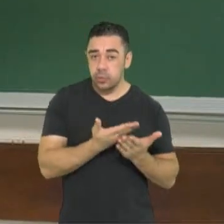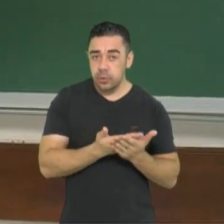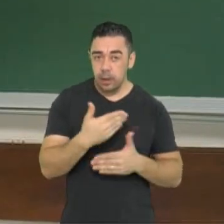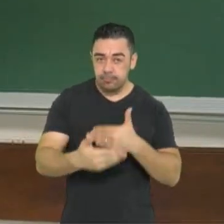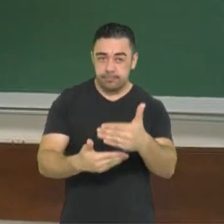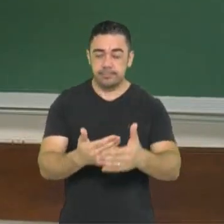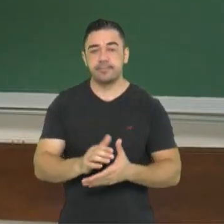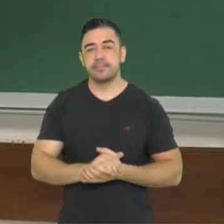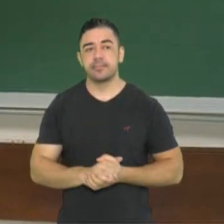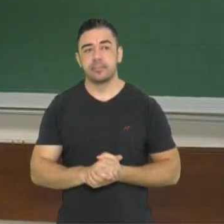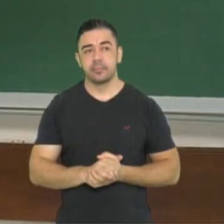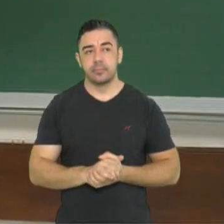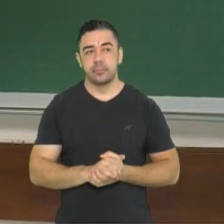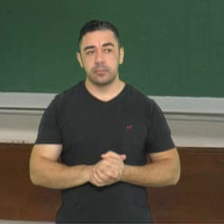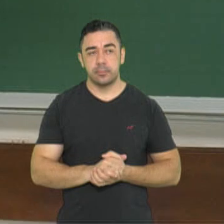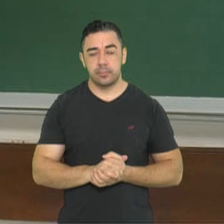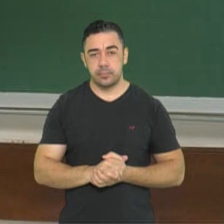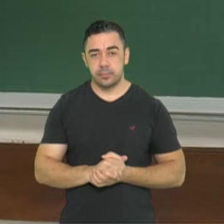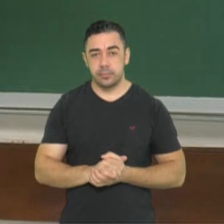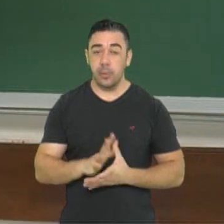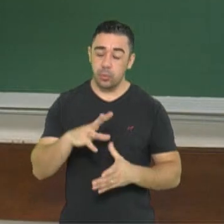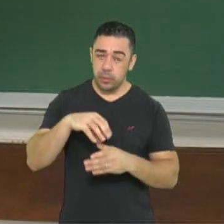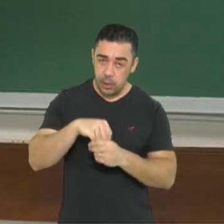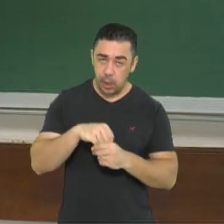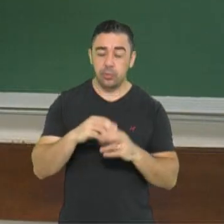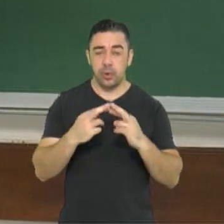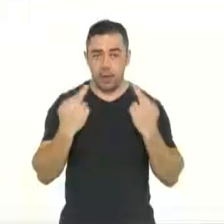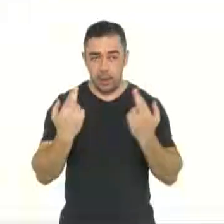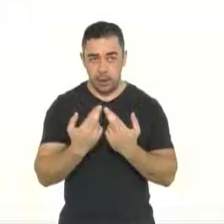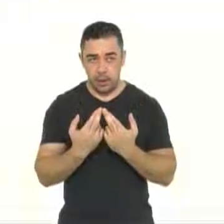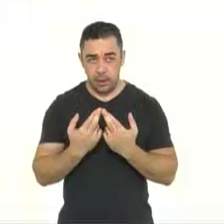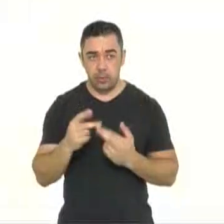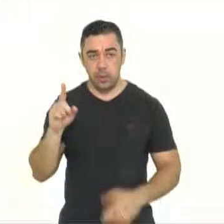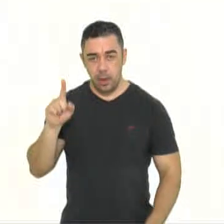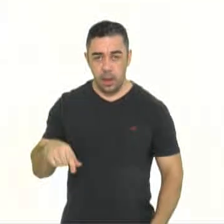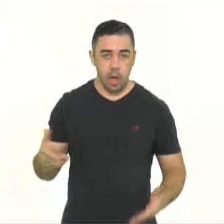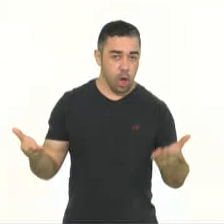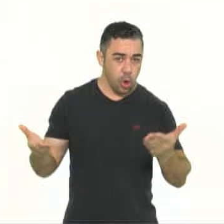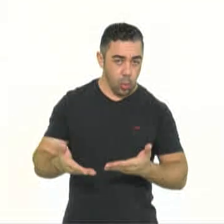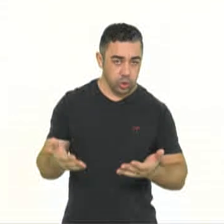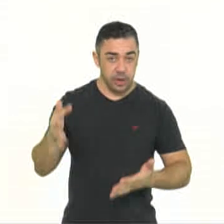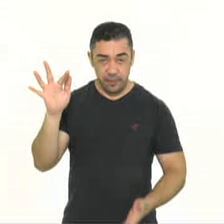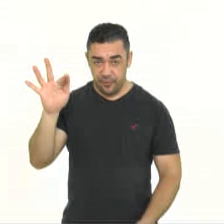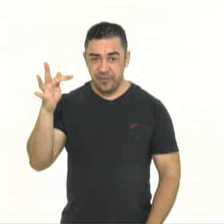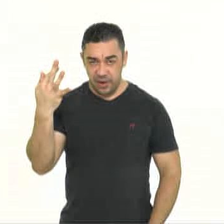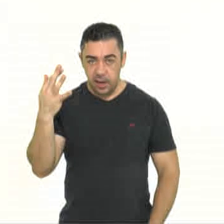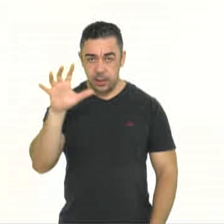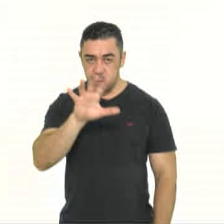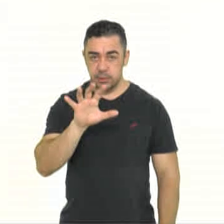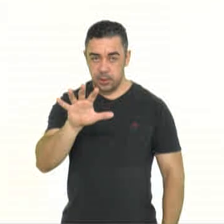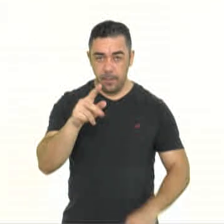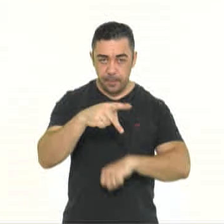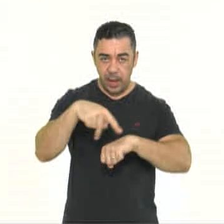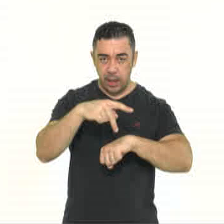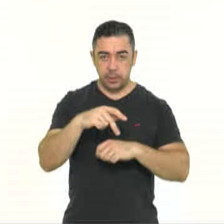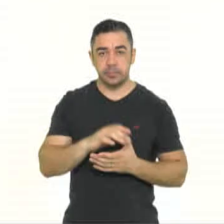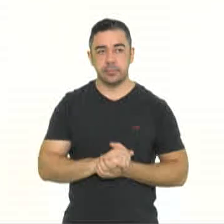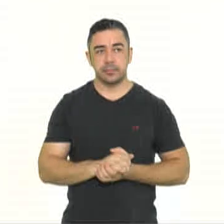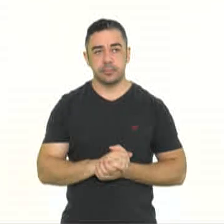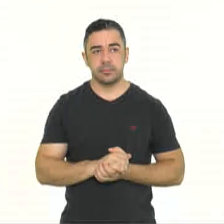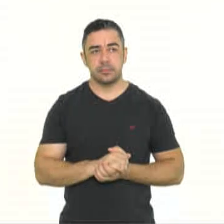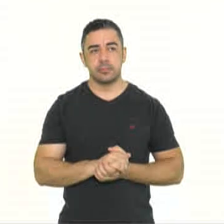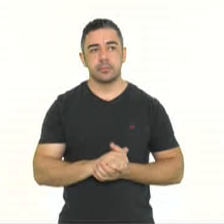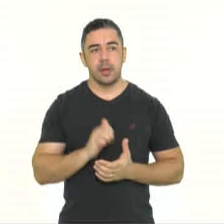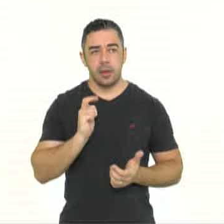próximos slides. Então, dentro desse reino dos francos, eles estão na região que seria hoje a atual França, tudo bem? Atravessam o Rio Reno,